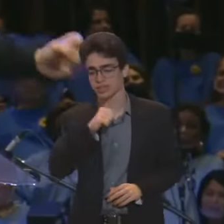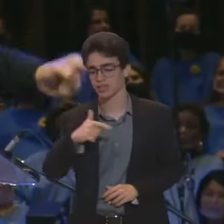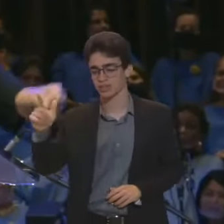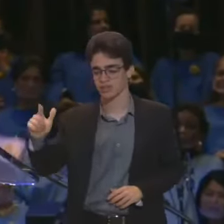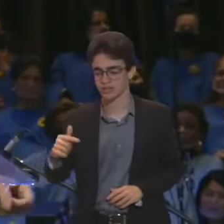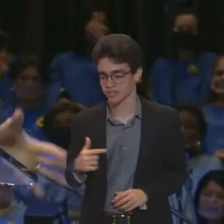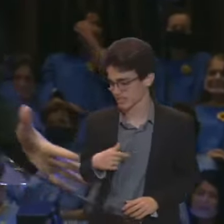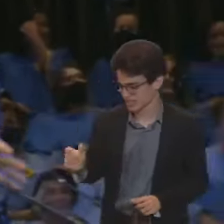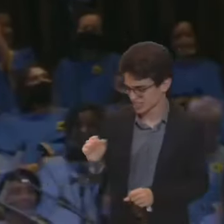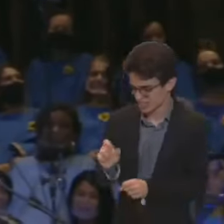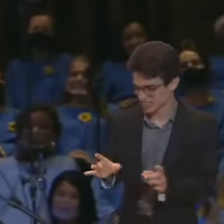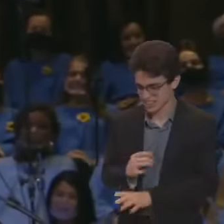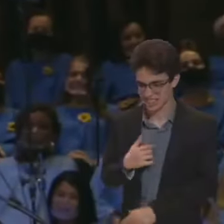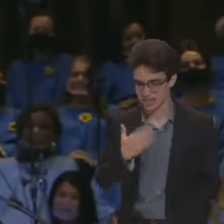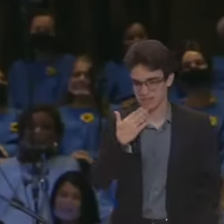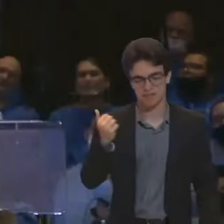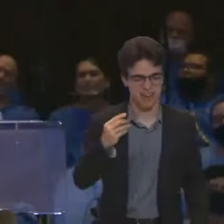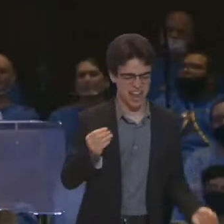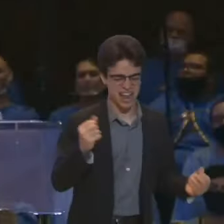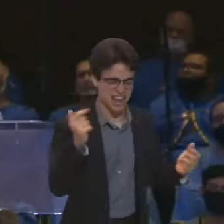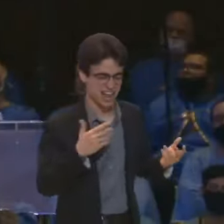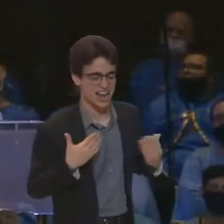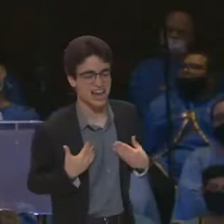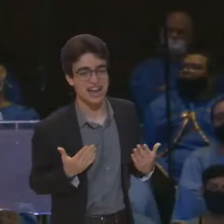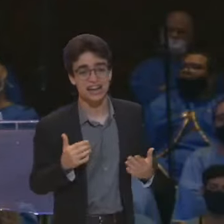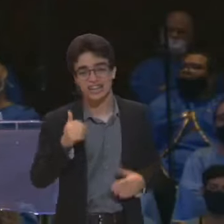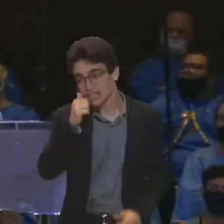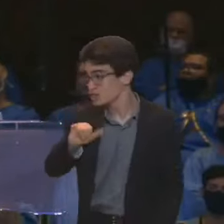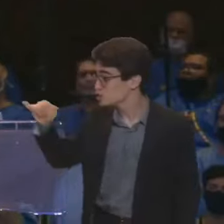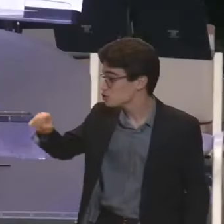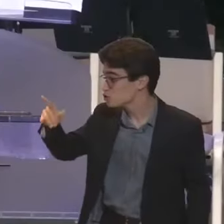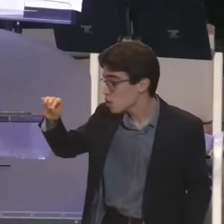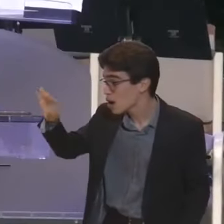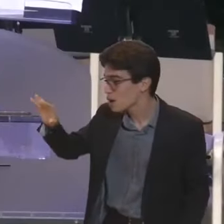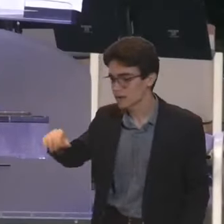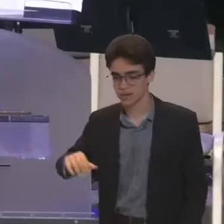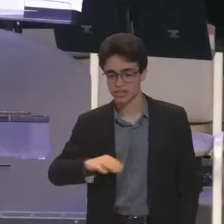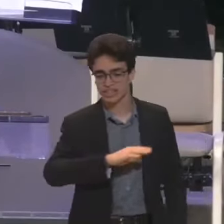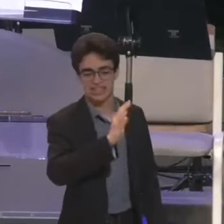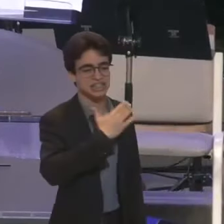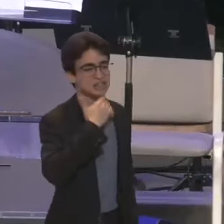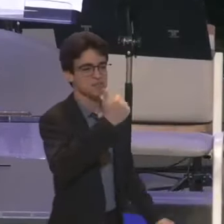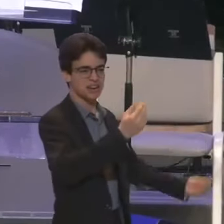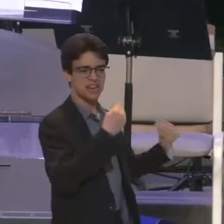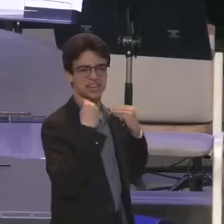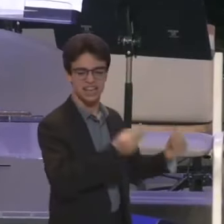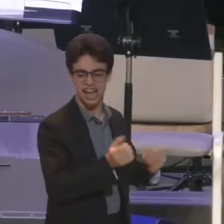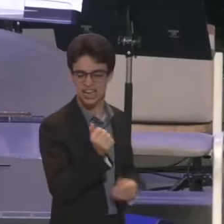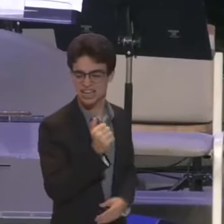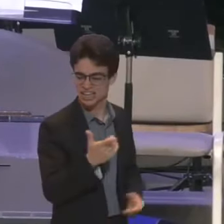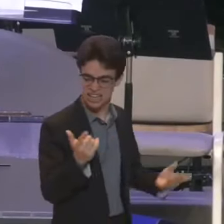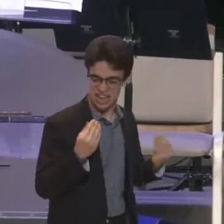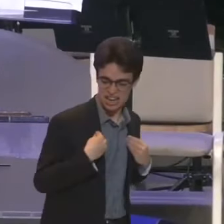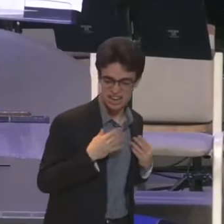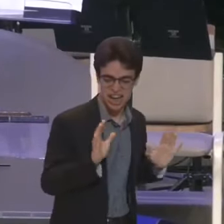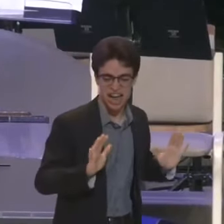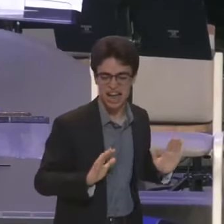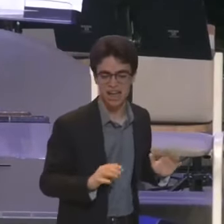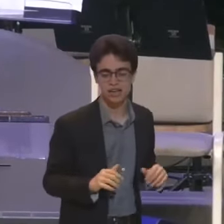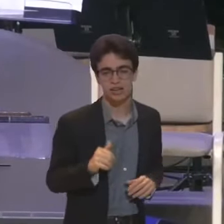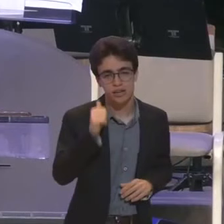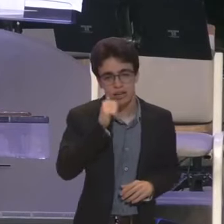ele termina logo, é melhor dar do que receber, finalmente chegou a vez dele, Joãozinho, ele falou, é melhor dar do que receber.